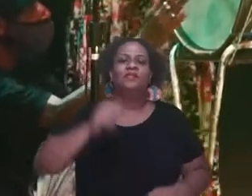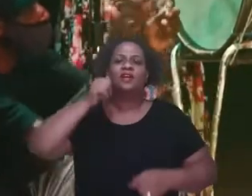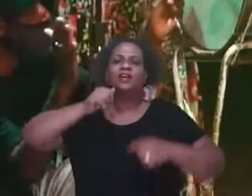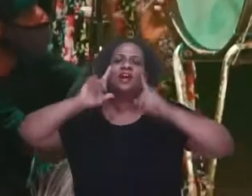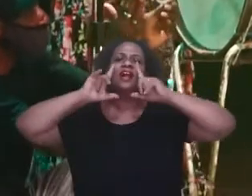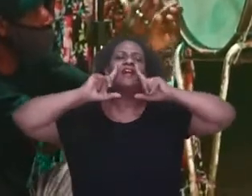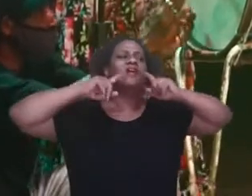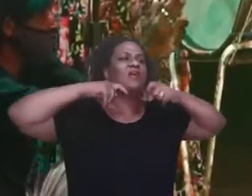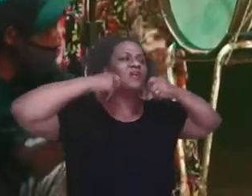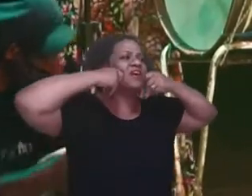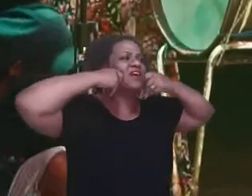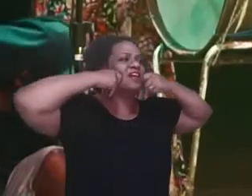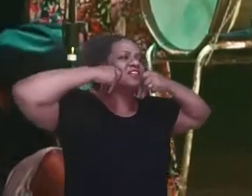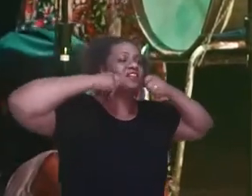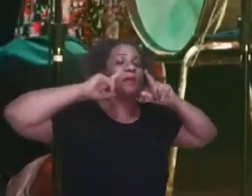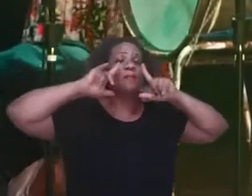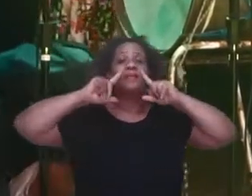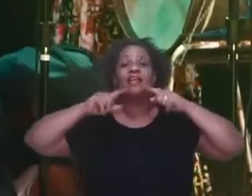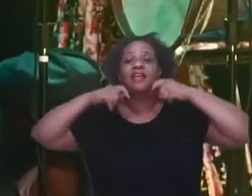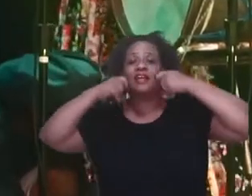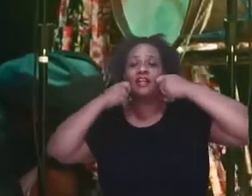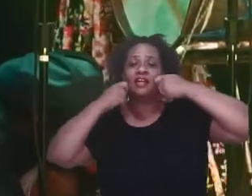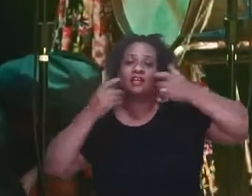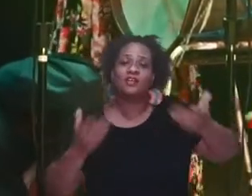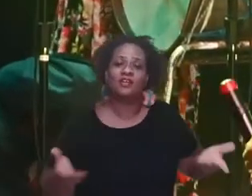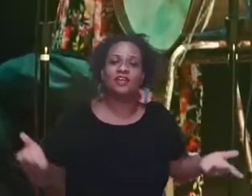Alagoana homem Alagoana